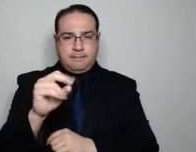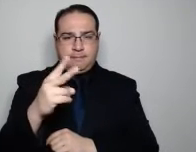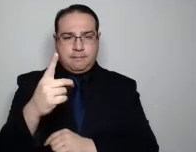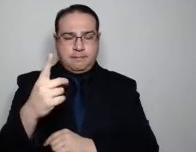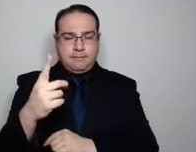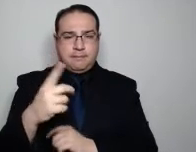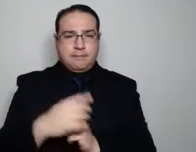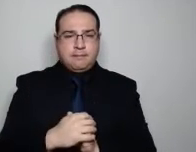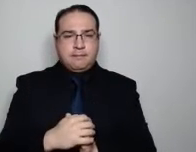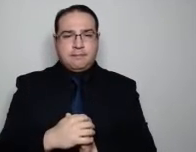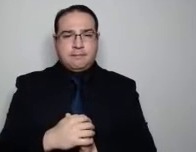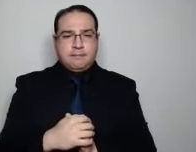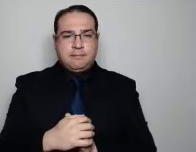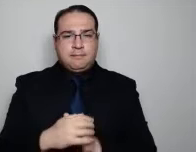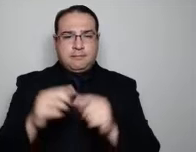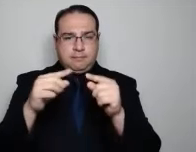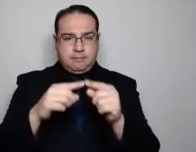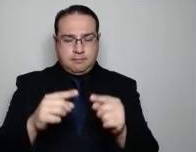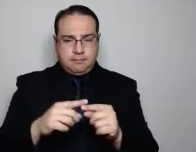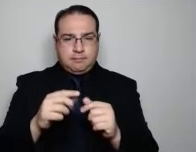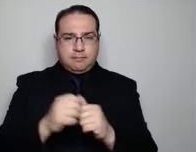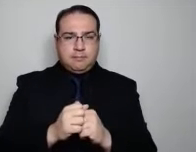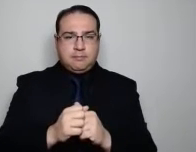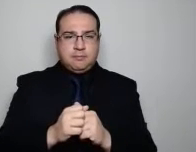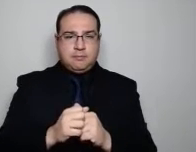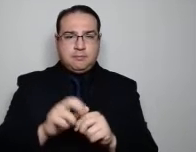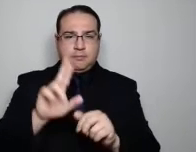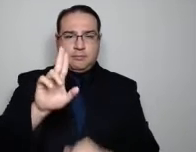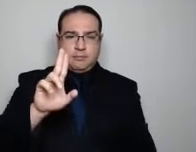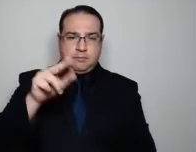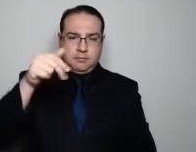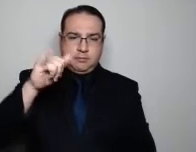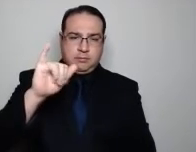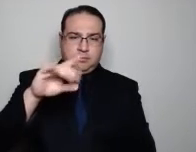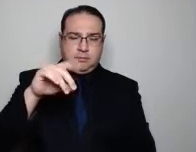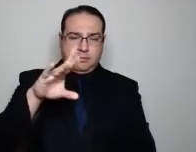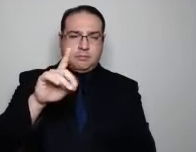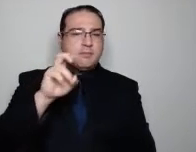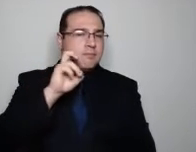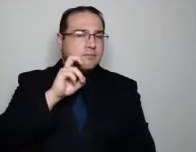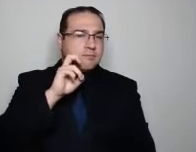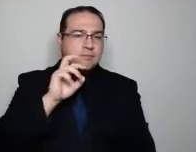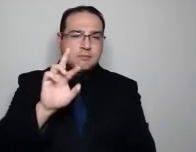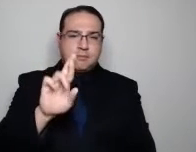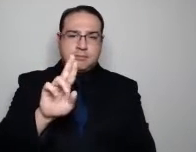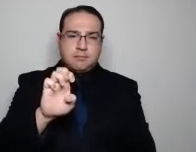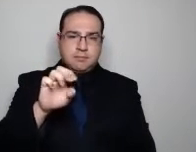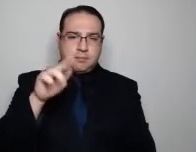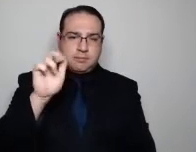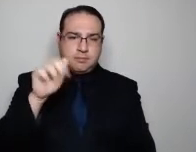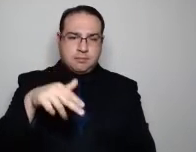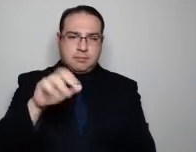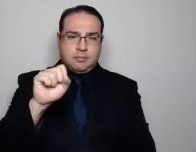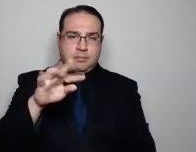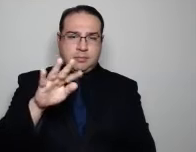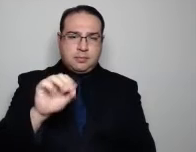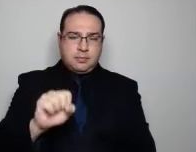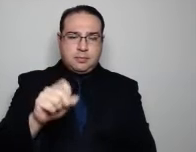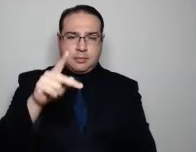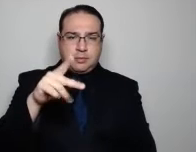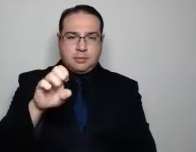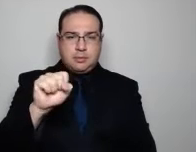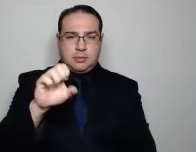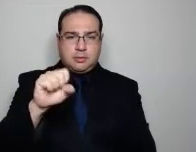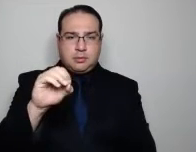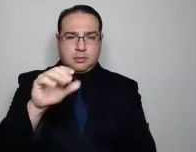08-05-990-72-2021, agravado Antônio Medo Natal e agravado Renan Santos Pessoa.